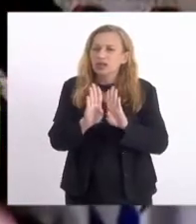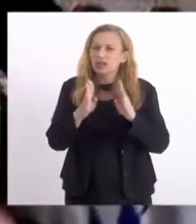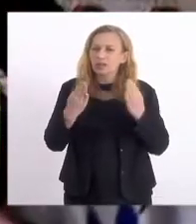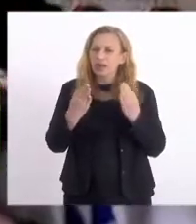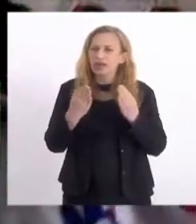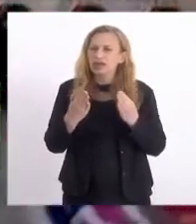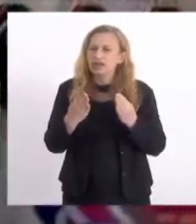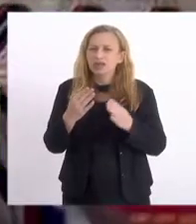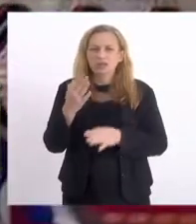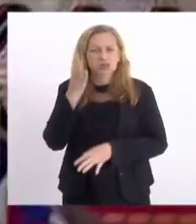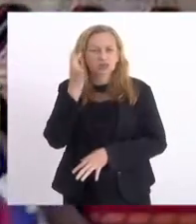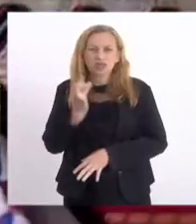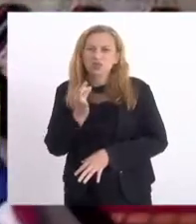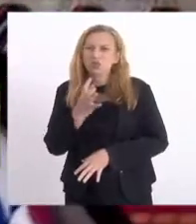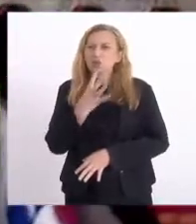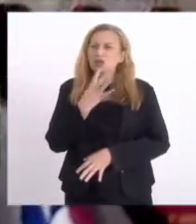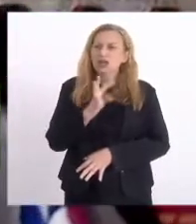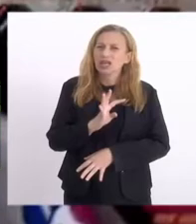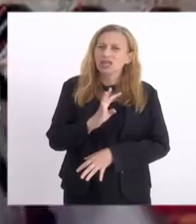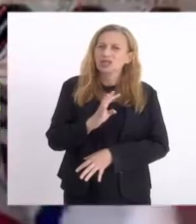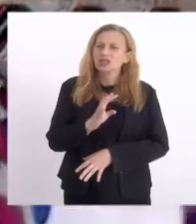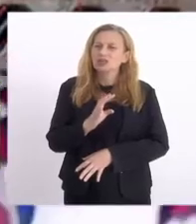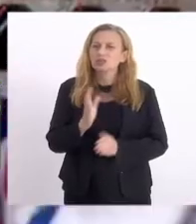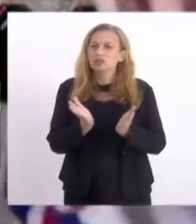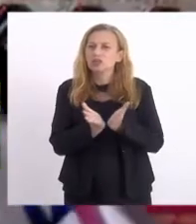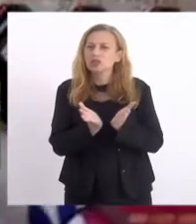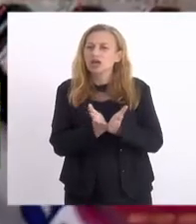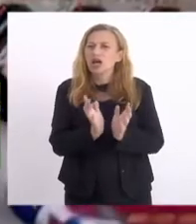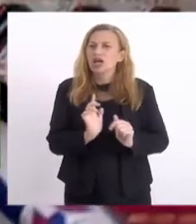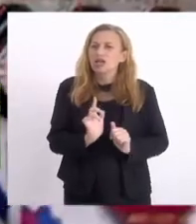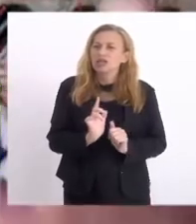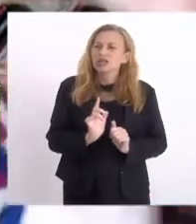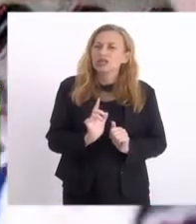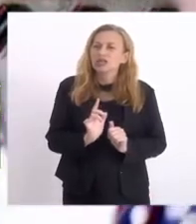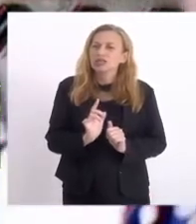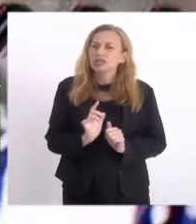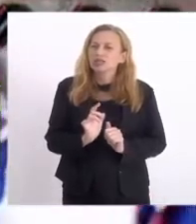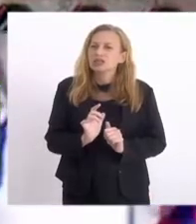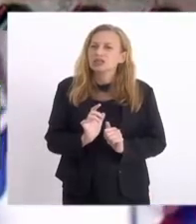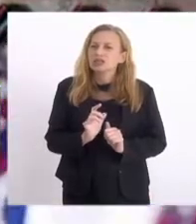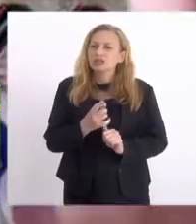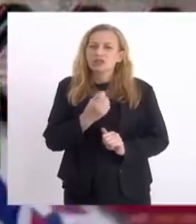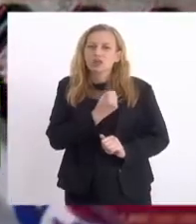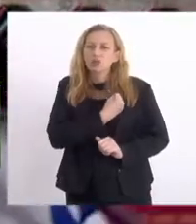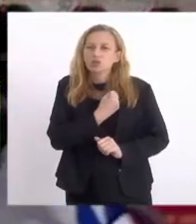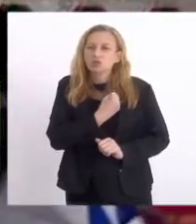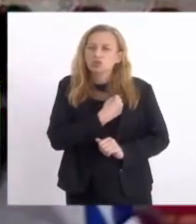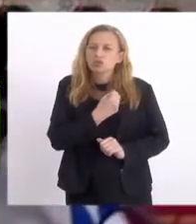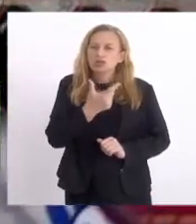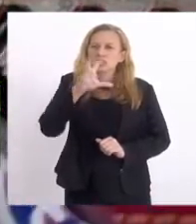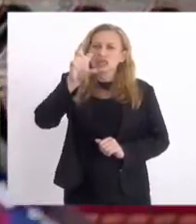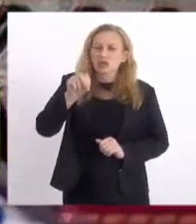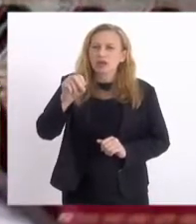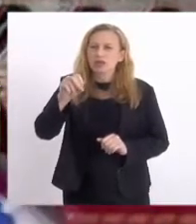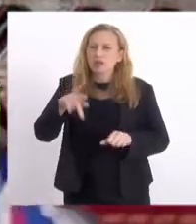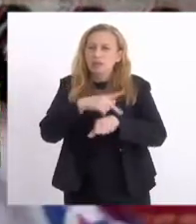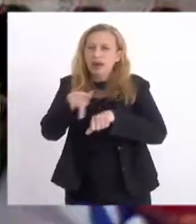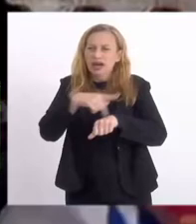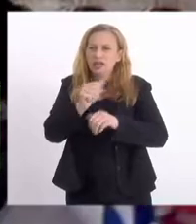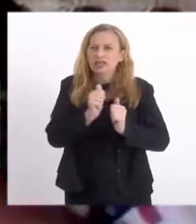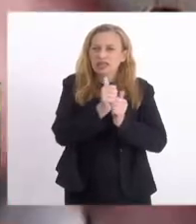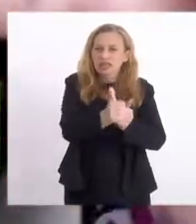Vossa Excelência conhece como cristão, faz um ranking dos 50 países onde os seguidores